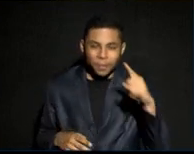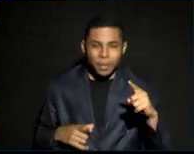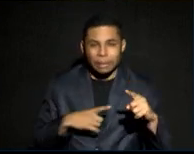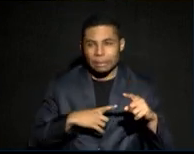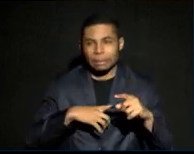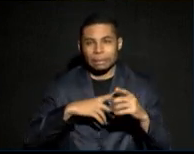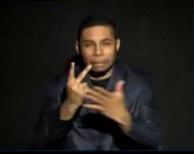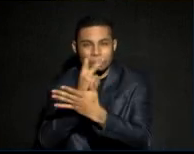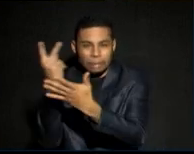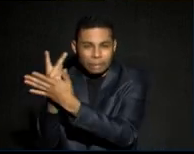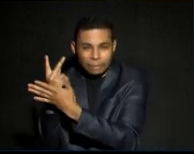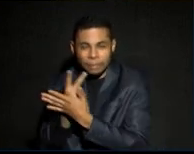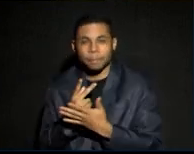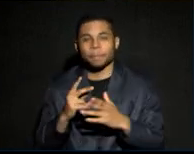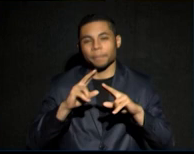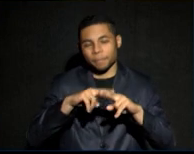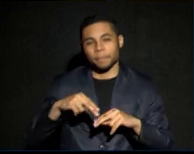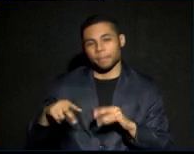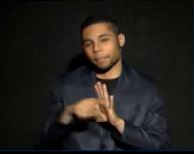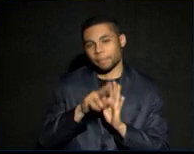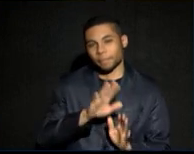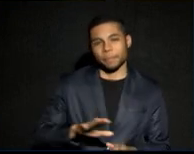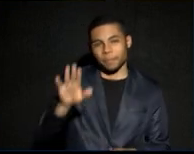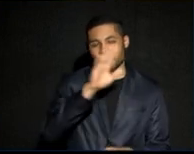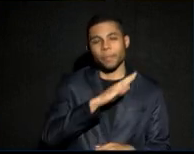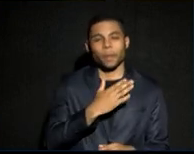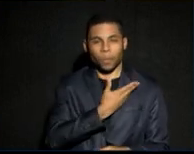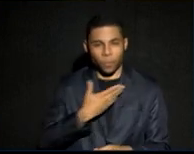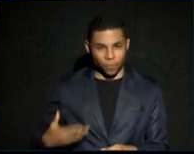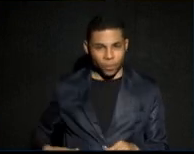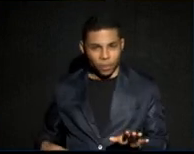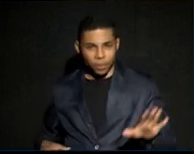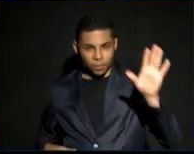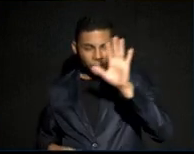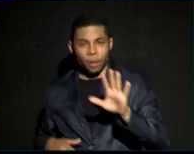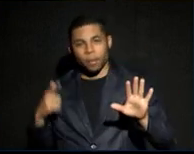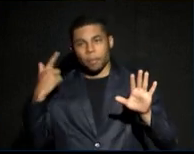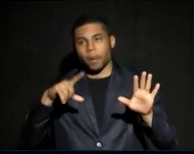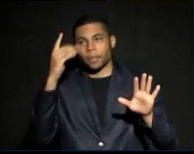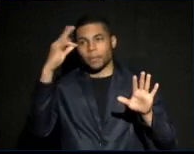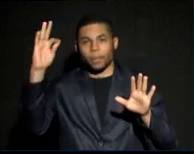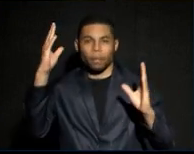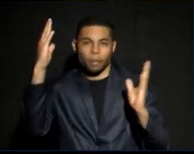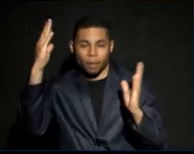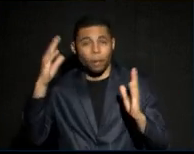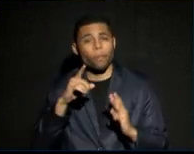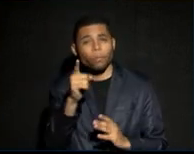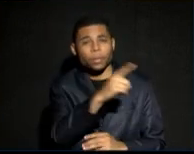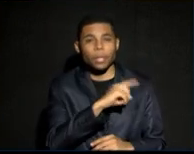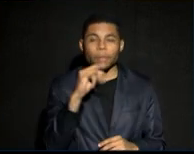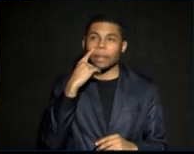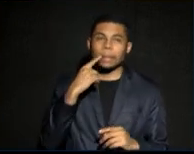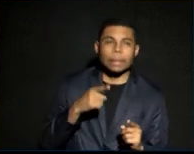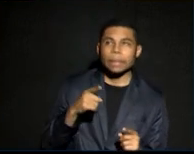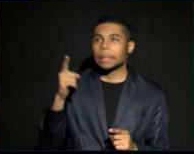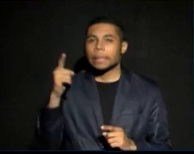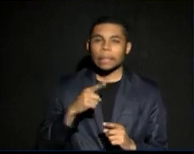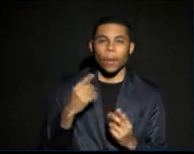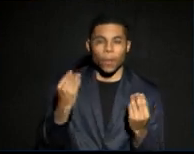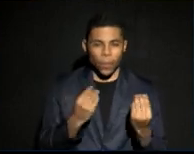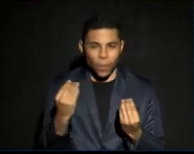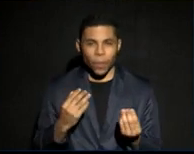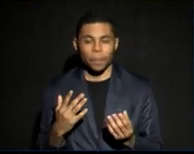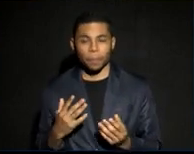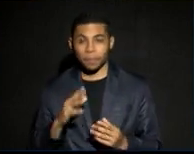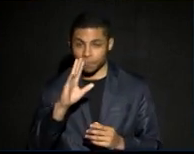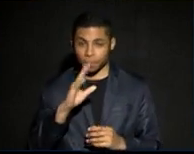descolamento ali do Governo do Estado com o governo federal Quais são as suas expectativas com isso como é que só vai lhe dar Sila eu